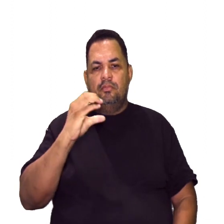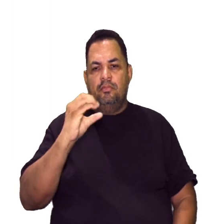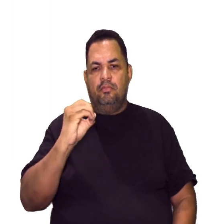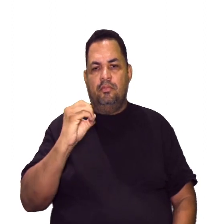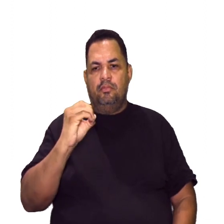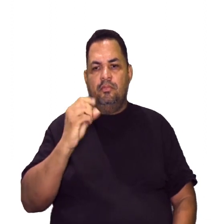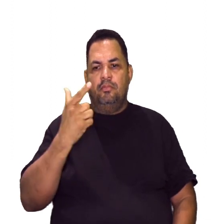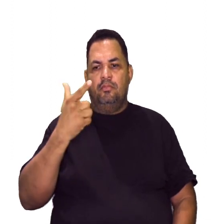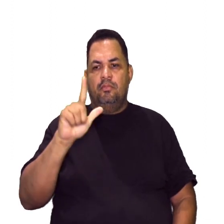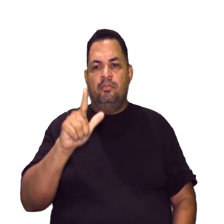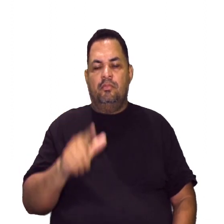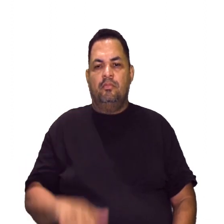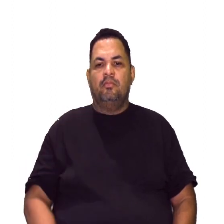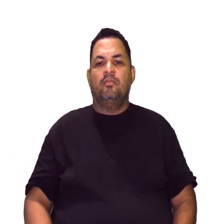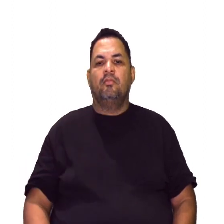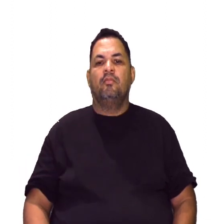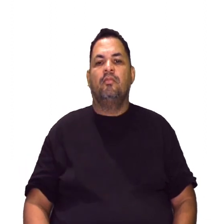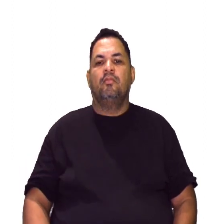Outra molécula,